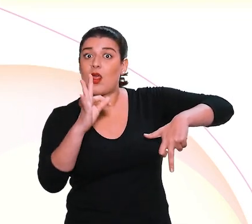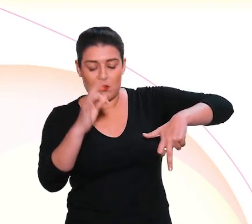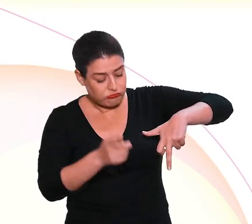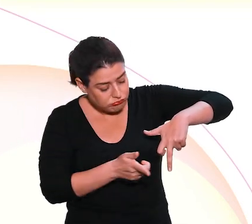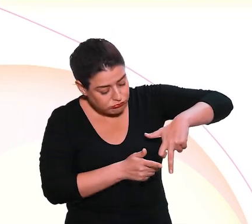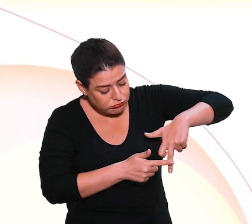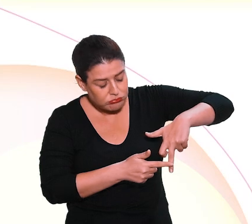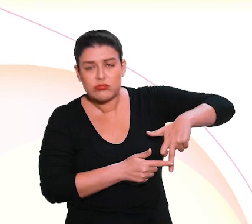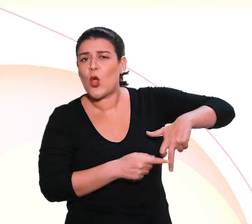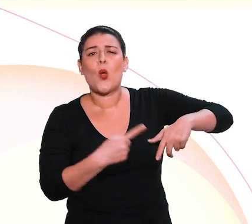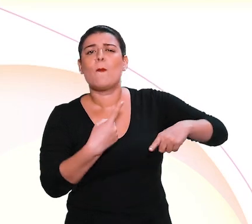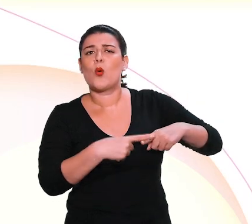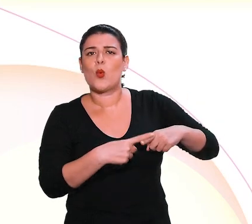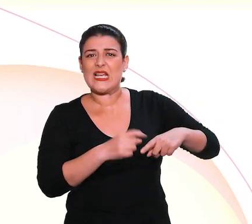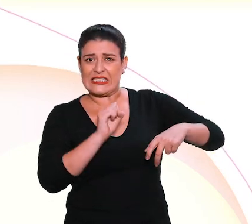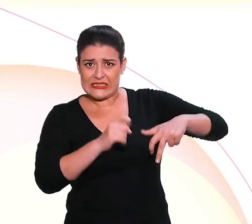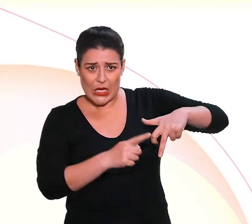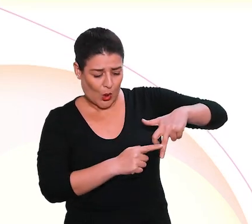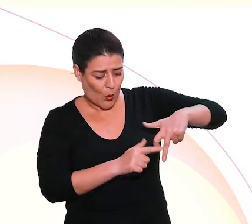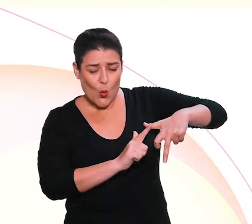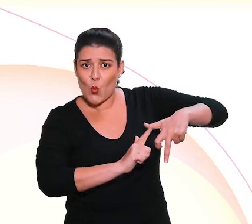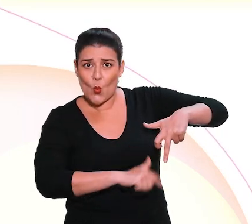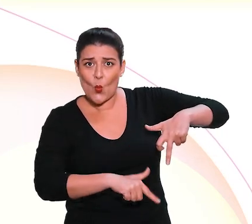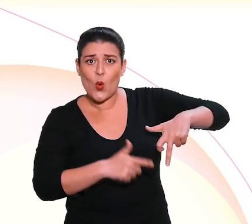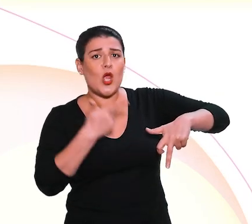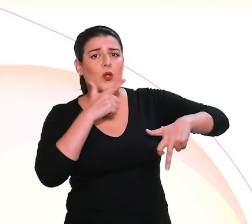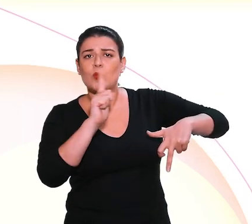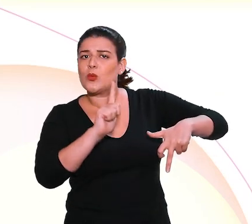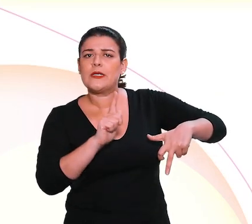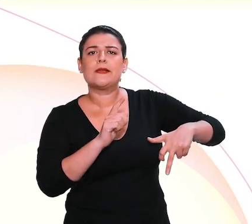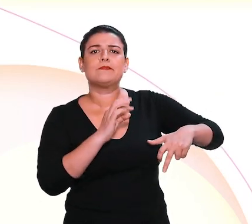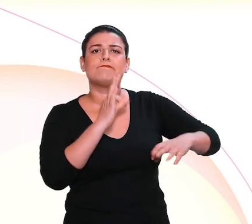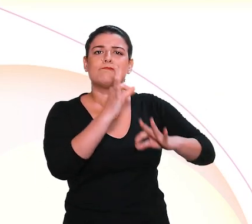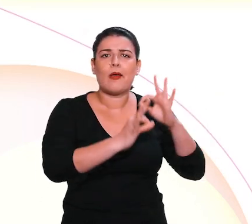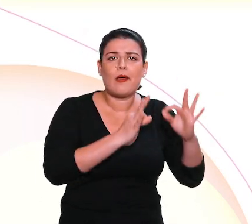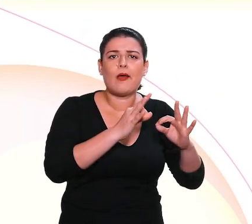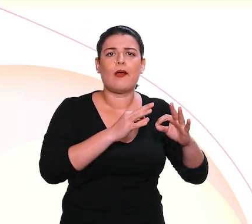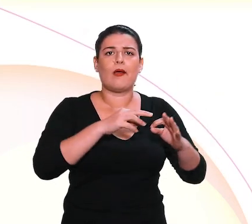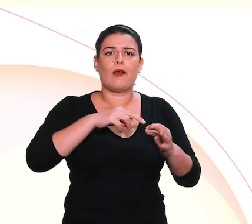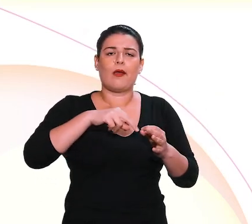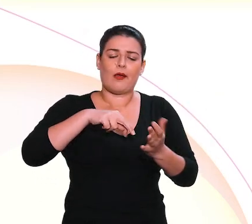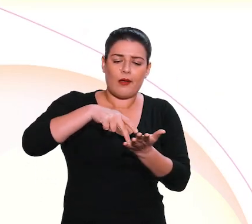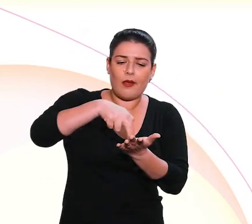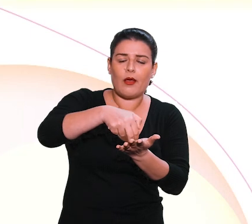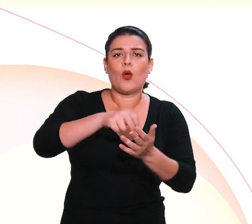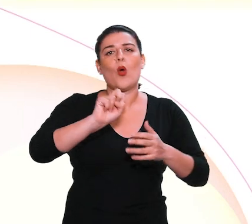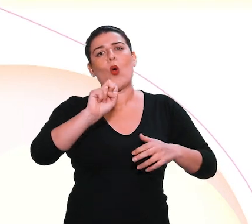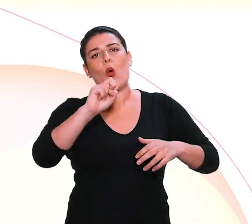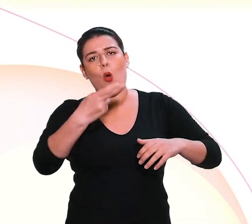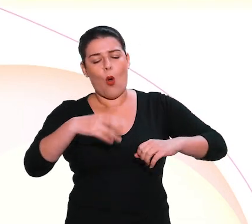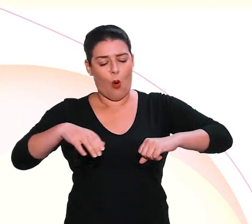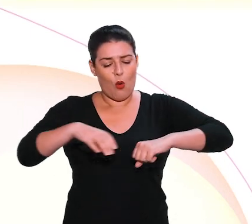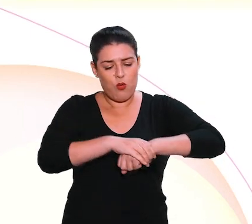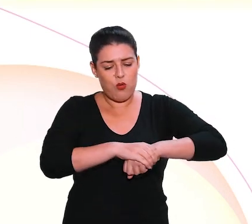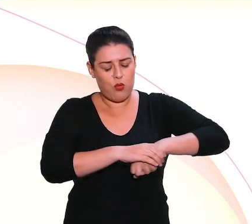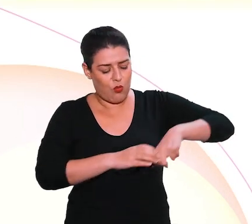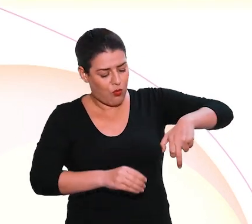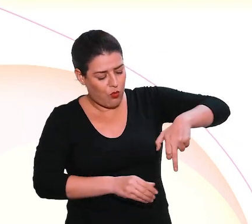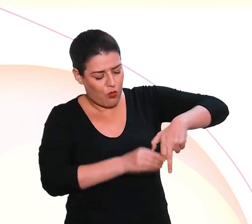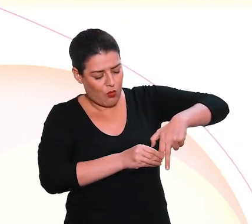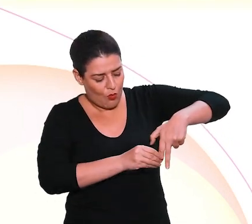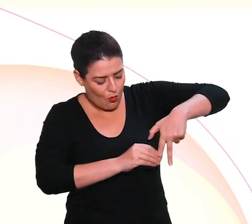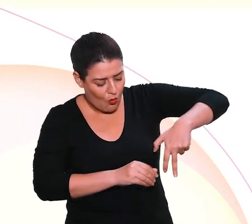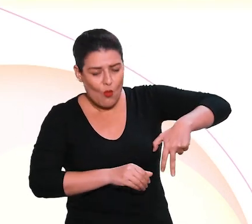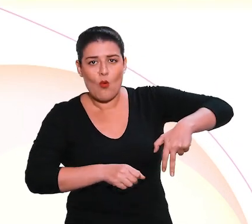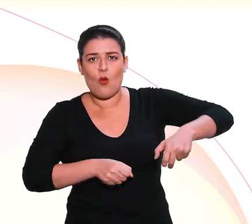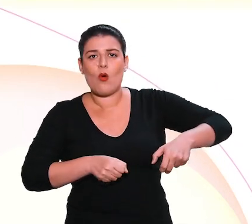essencial, porque sem o membro preservado a gente não tem a deambulação, mesmo com a prótese. Quais características que nós devemos